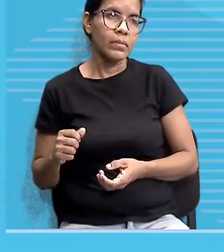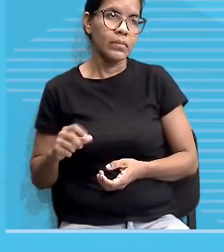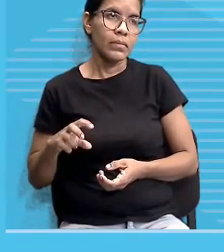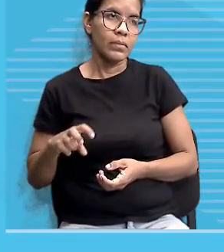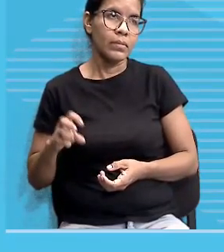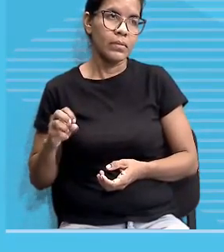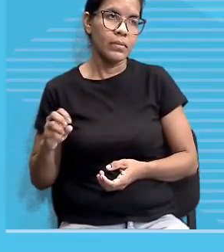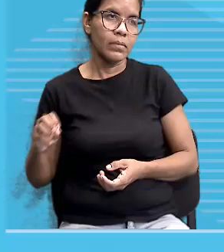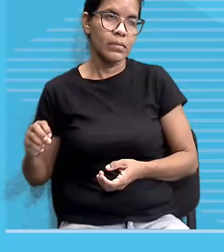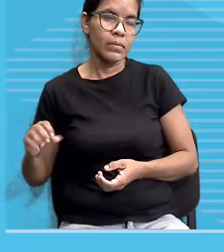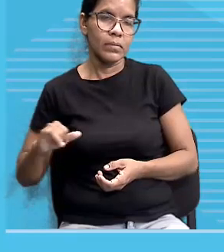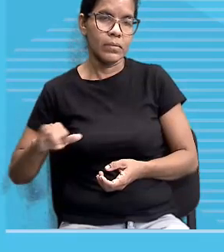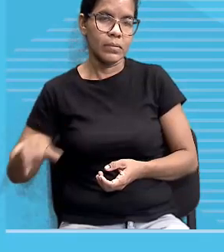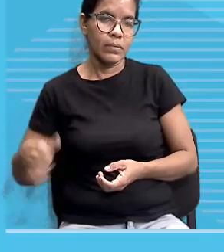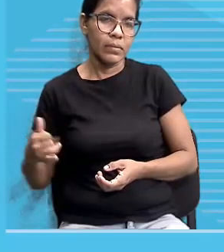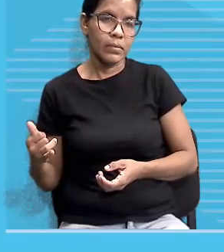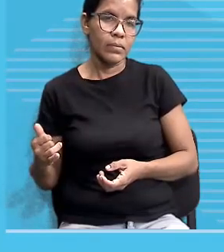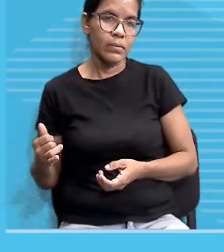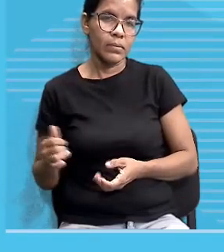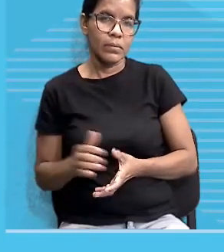o e quinhentos